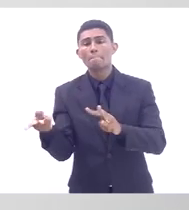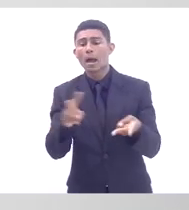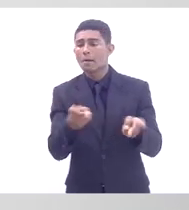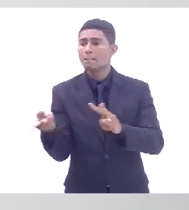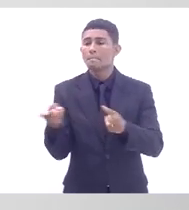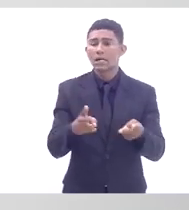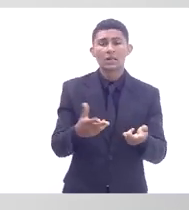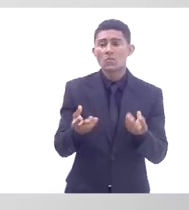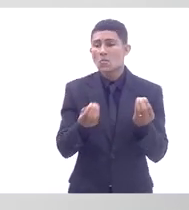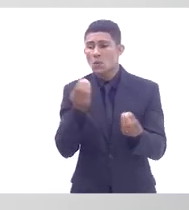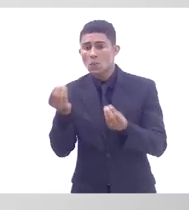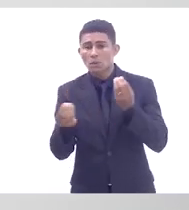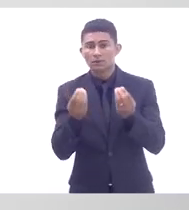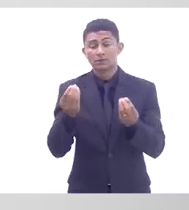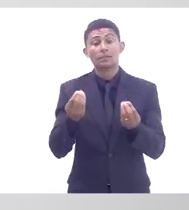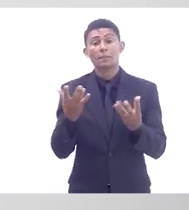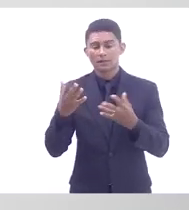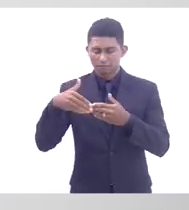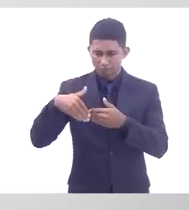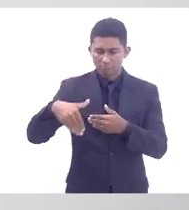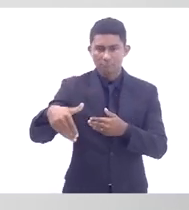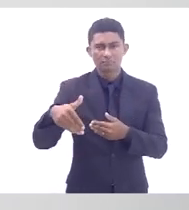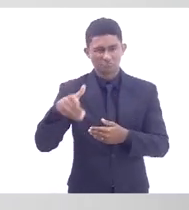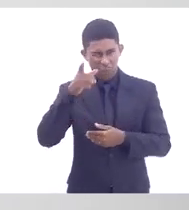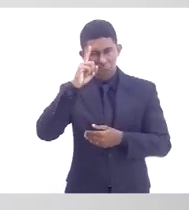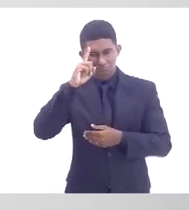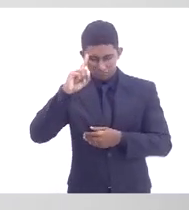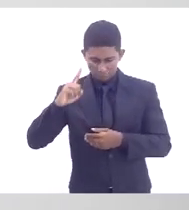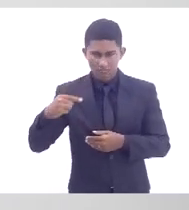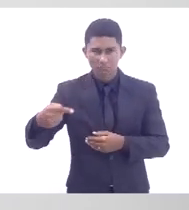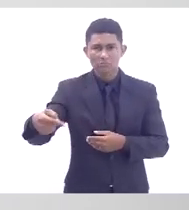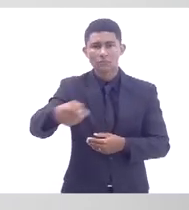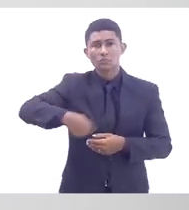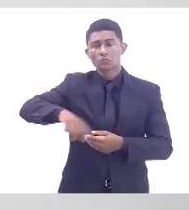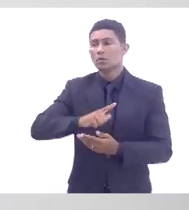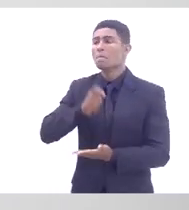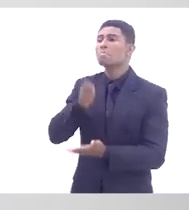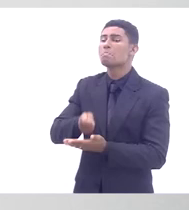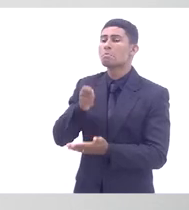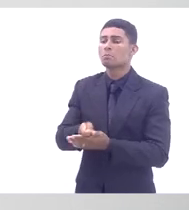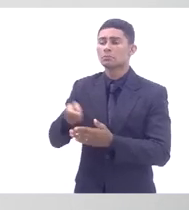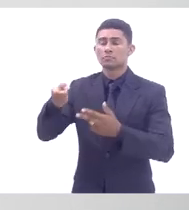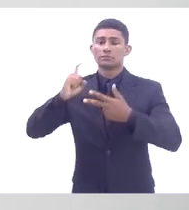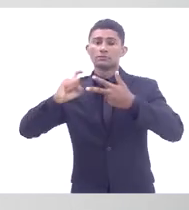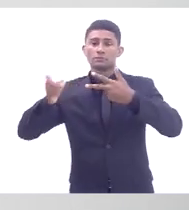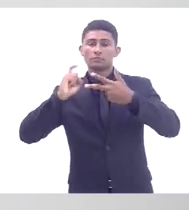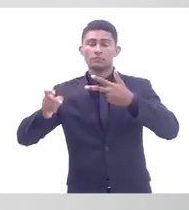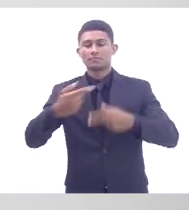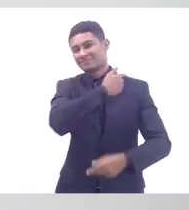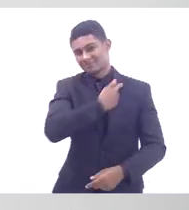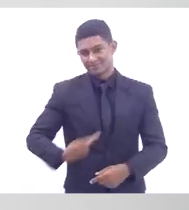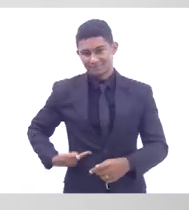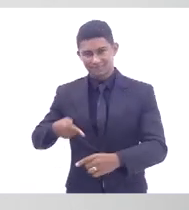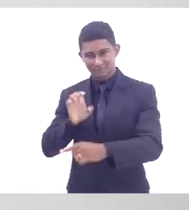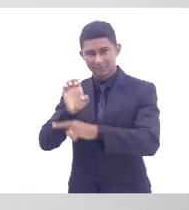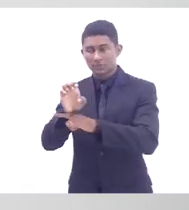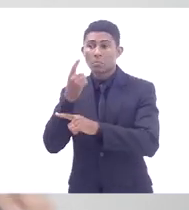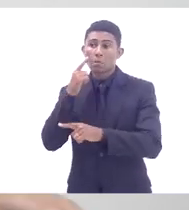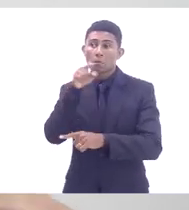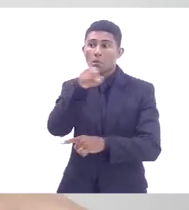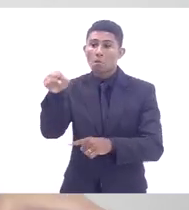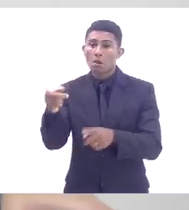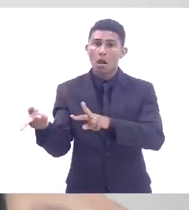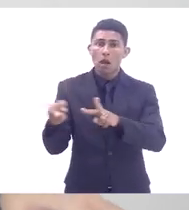possa nos próximos dias com a maior urgência possível cobrar do Poder Executivo do Governo do Estado os encaminhamentos